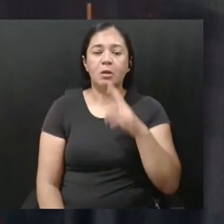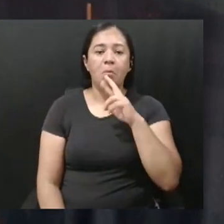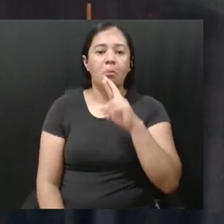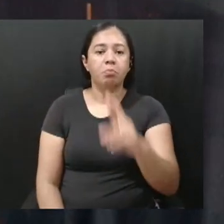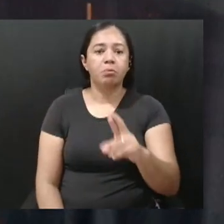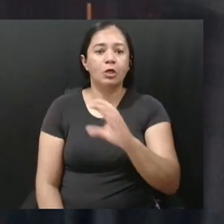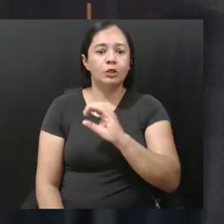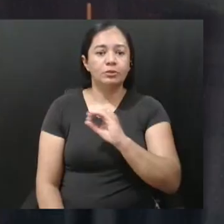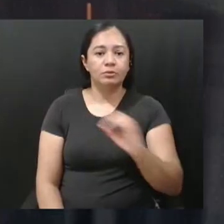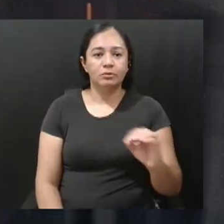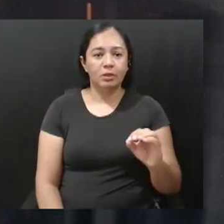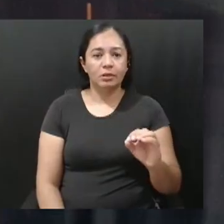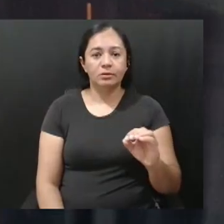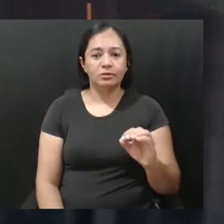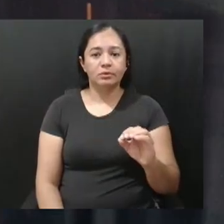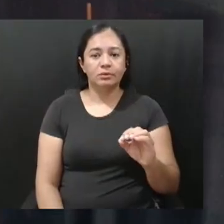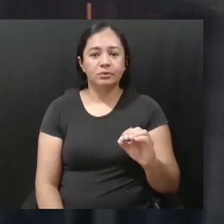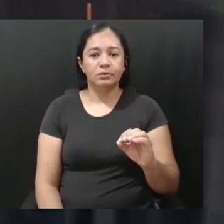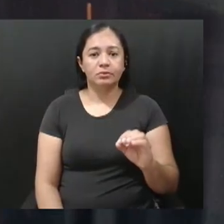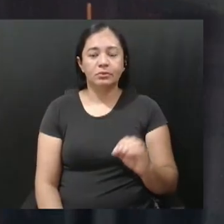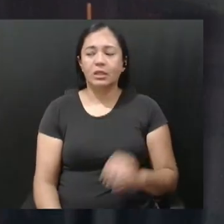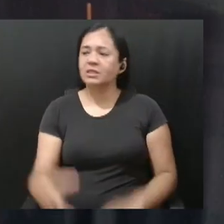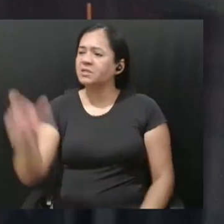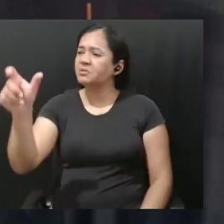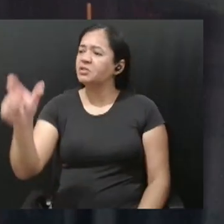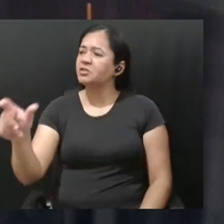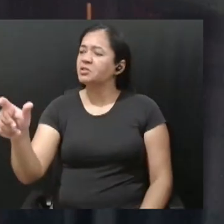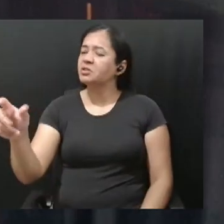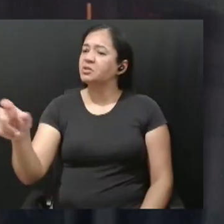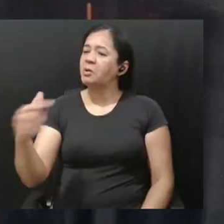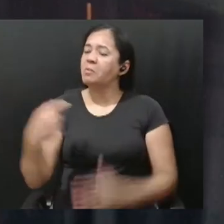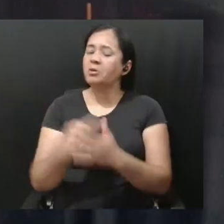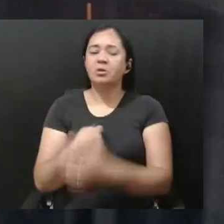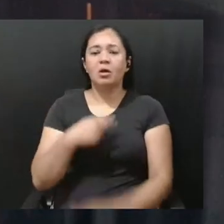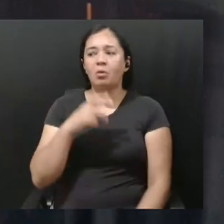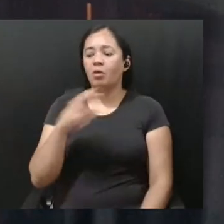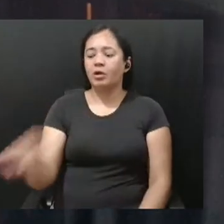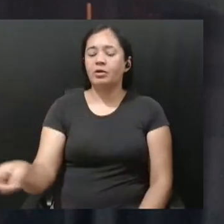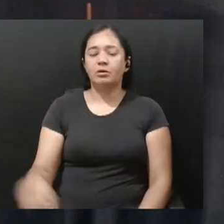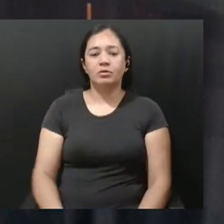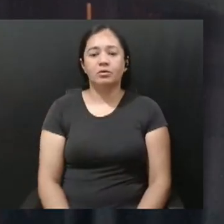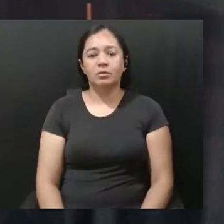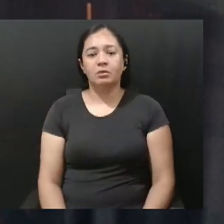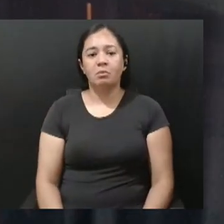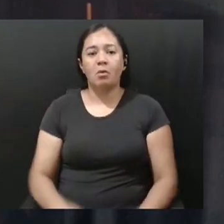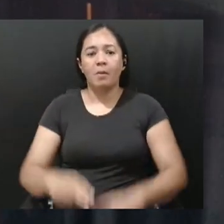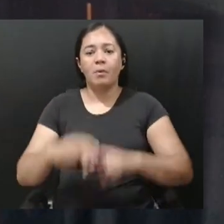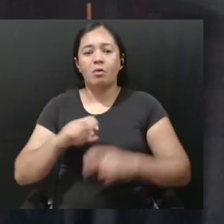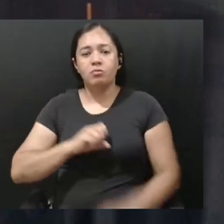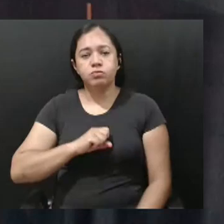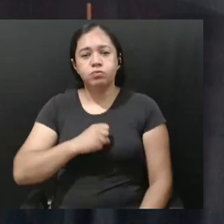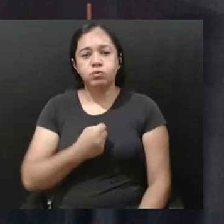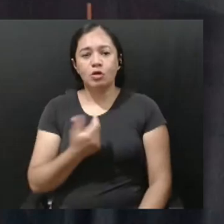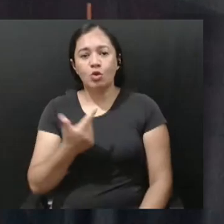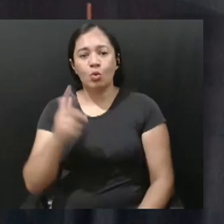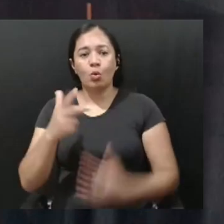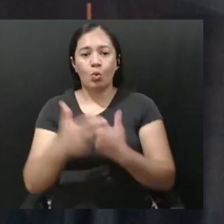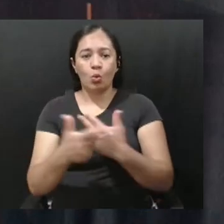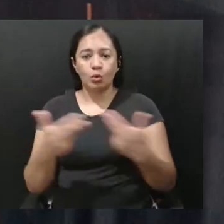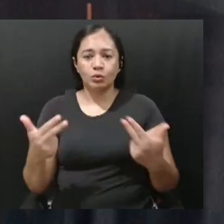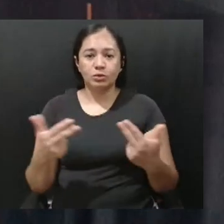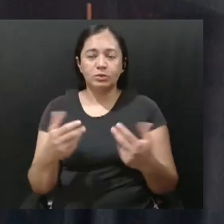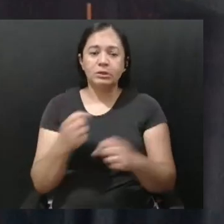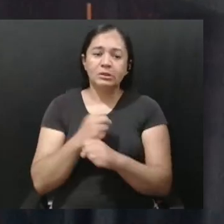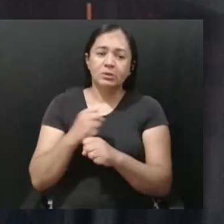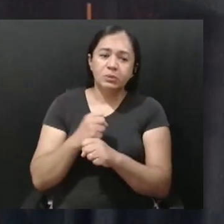falando comigo ali na hora, eu estou respondendo por uma mágoa, por uma outra coisa que ficou de anos atrás, que é inconsciente, que eu